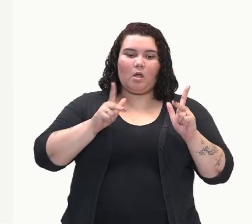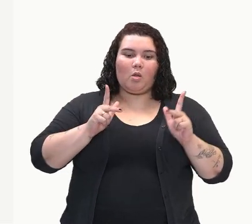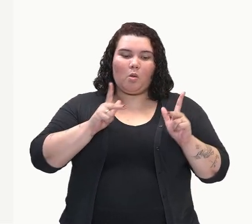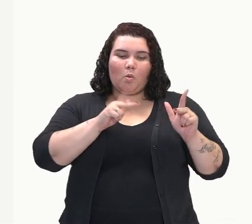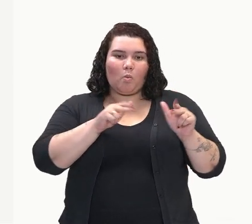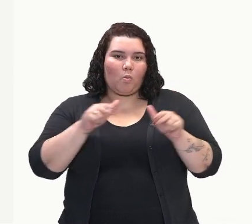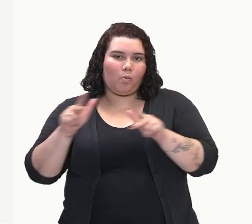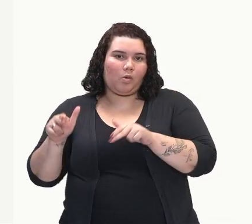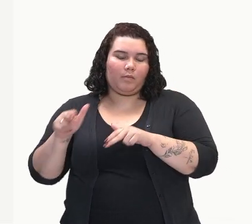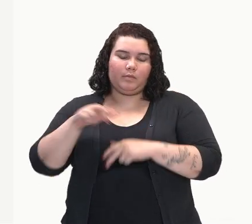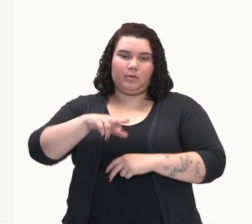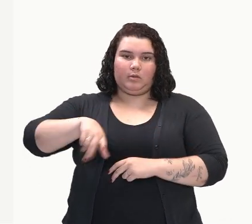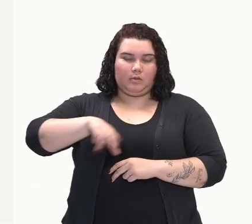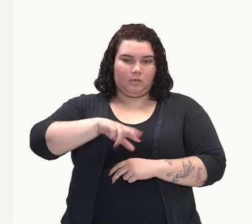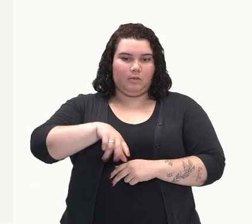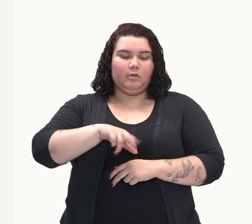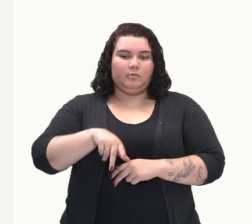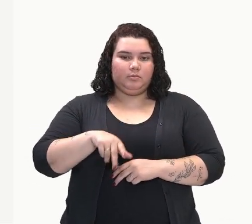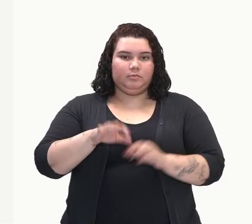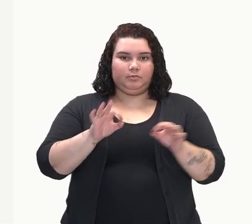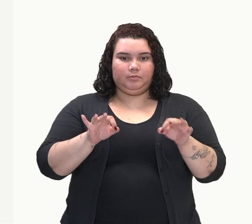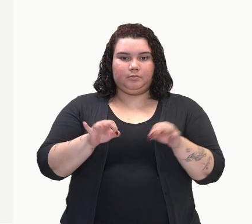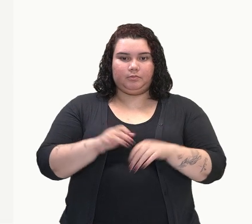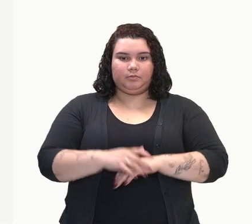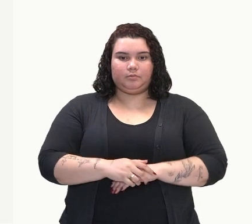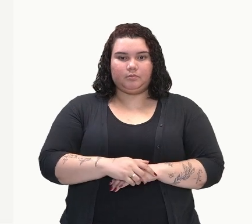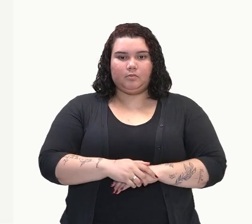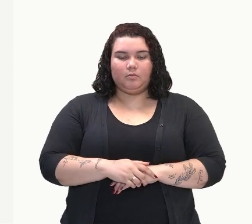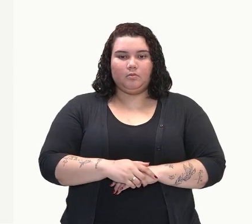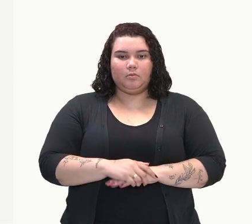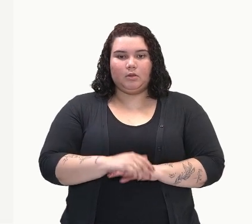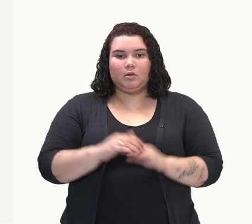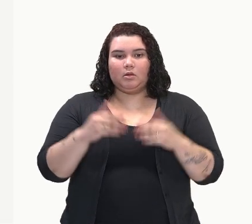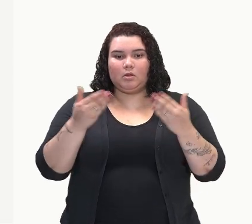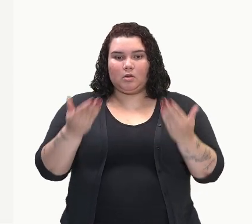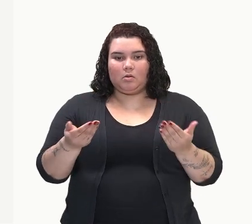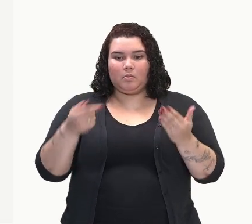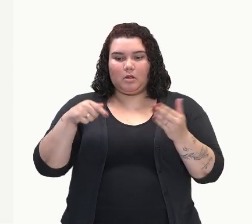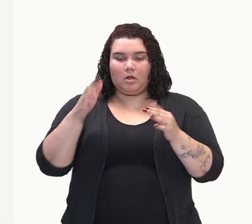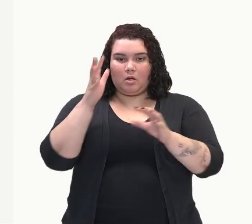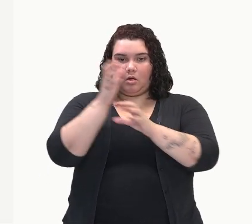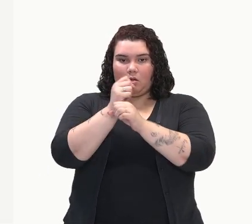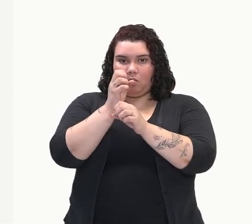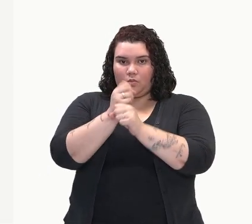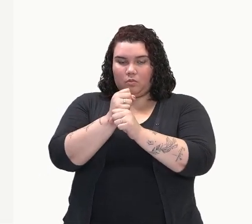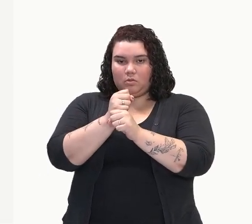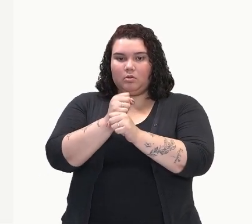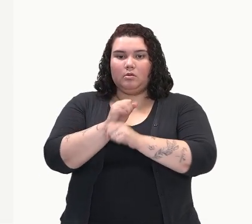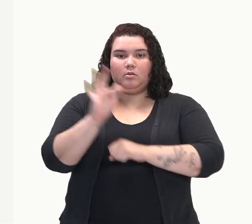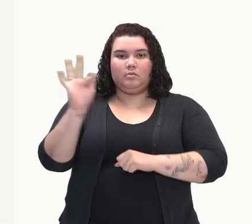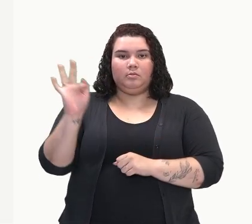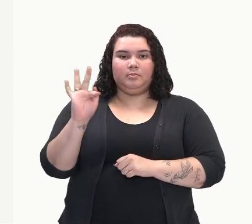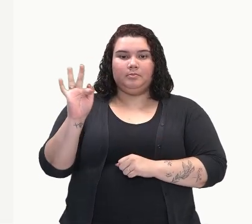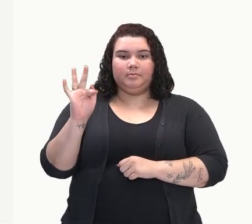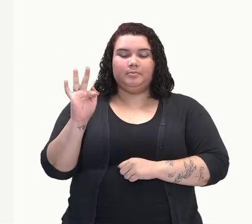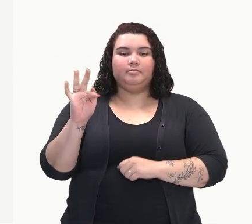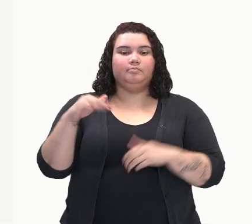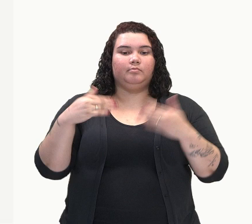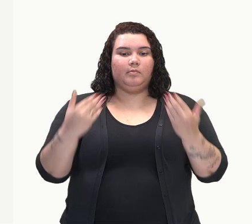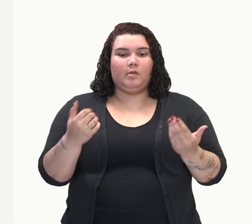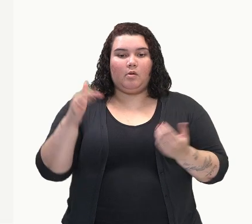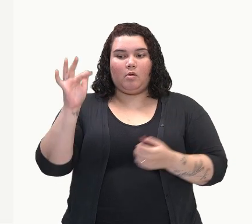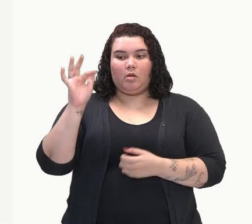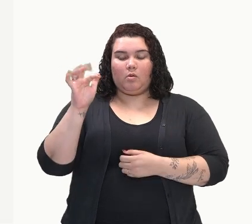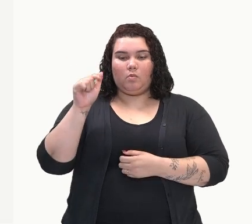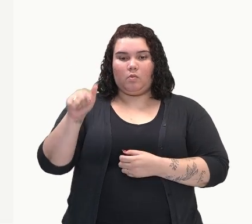variando com o tempo também, ela não é constante, né? Então, para mim calcular essa força aqui, quando a força não